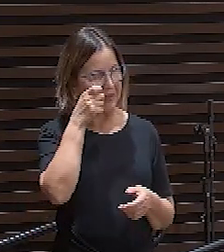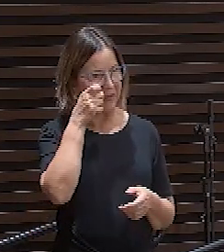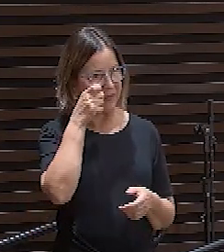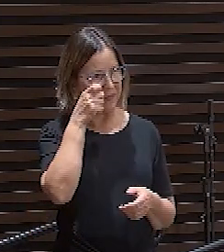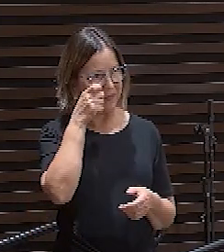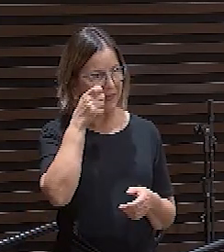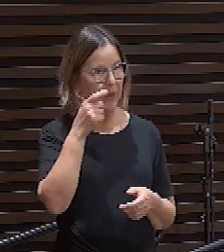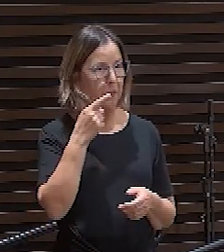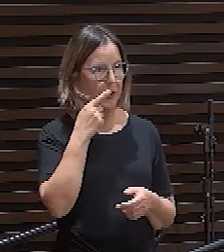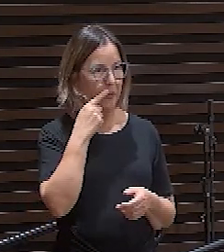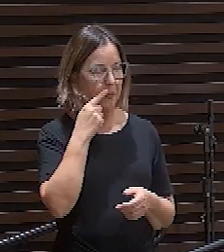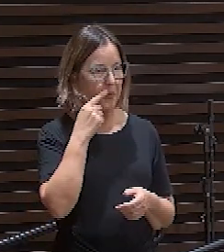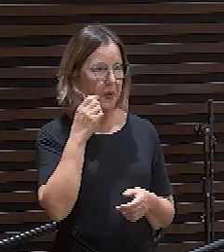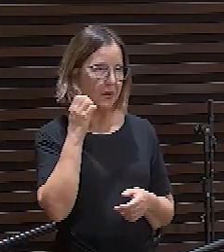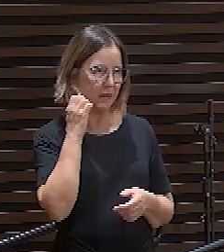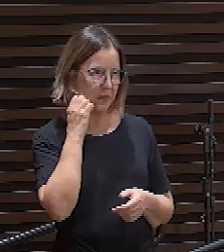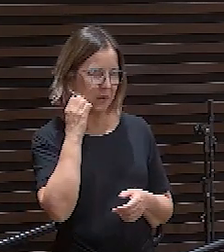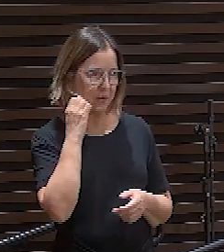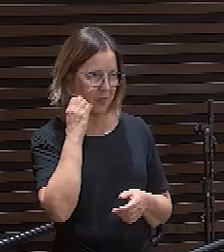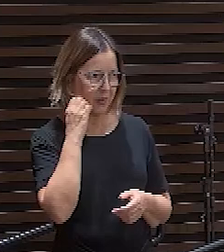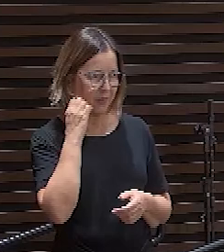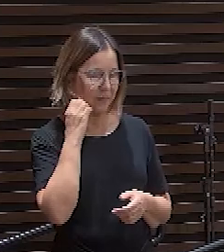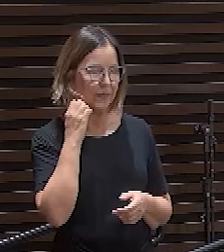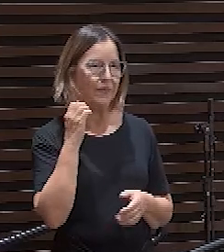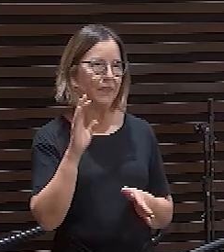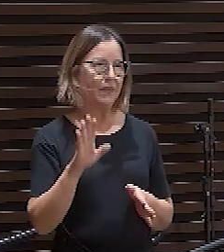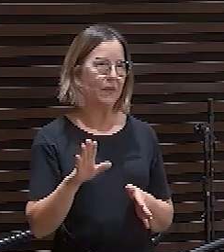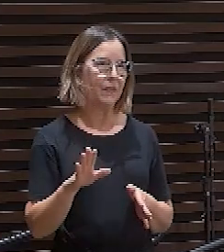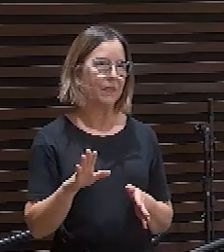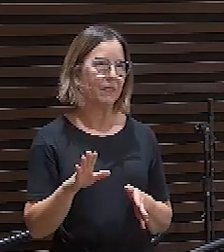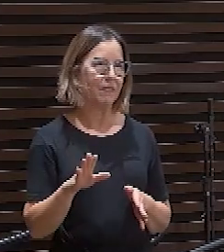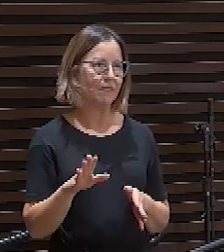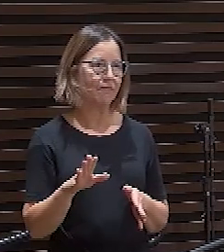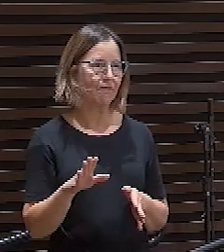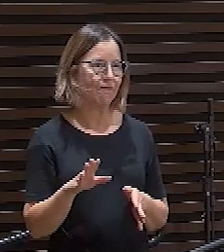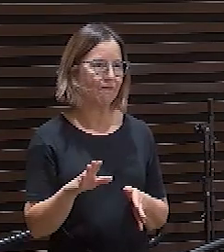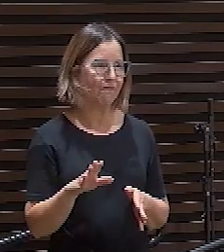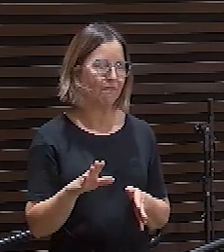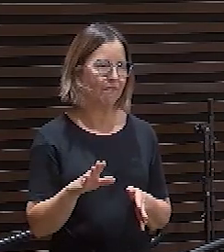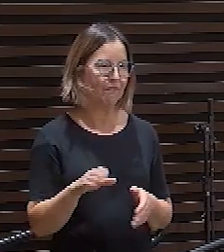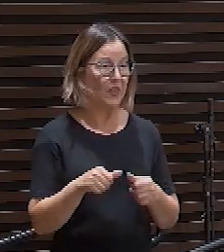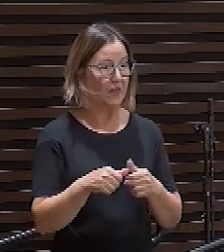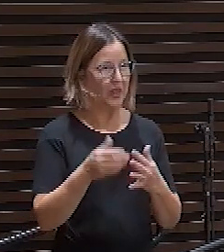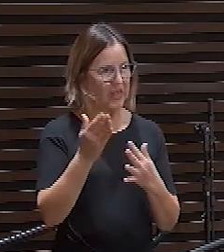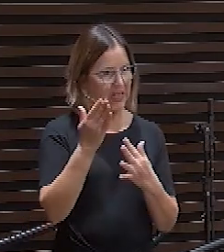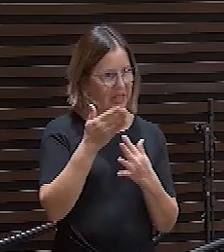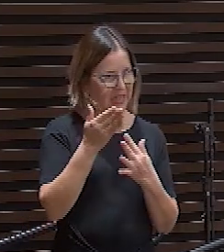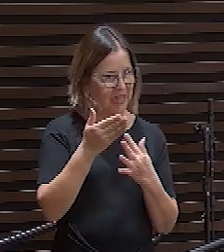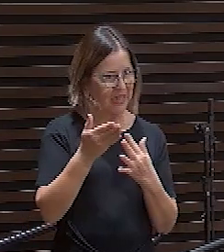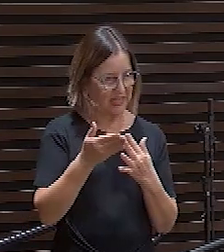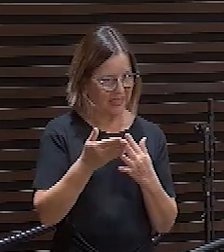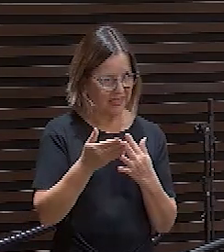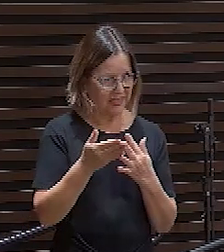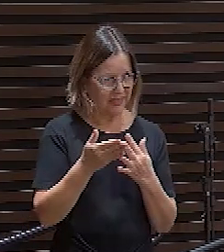Os pais ficam entre o que você recebeu e o que você vai